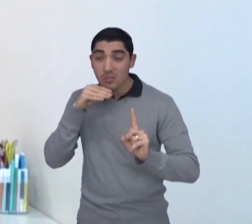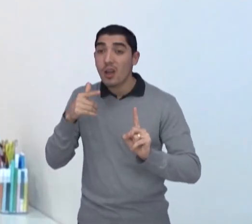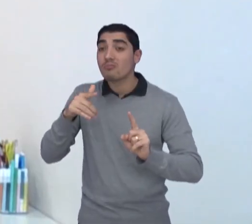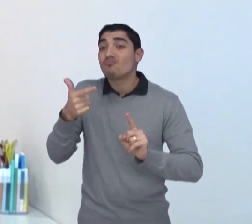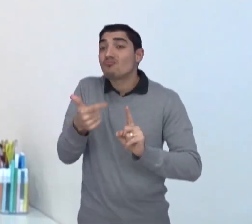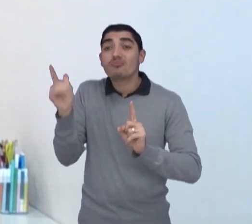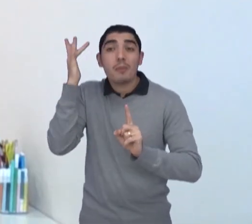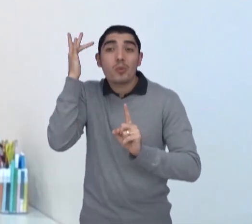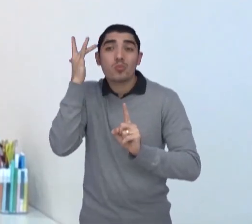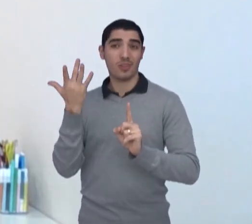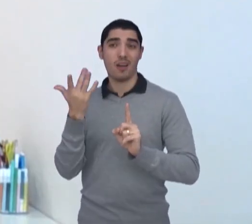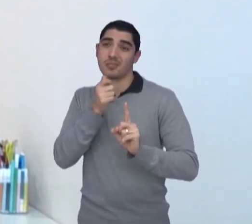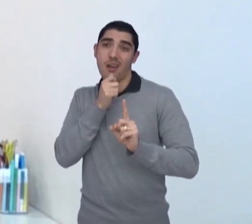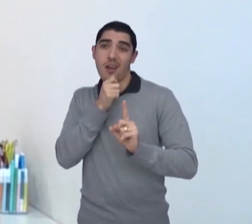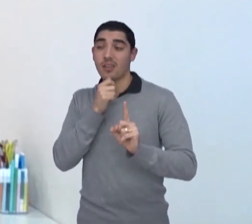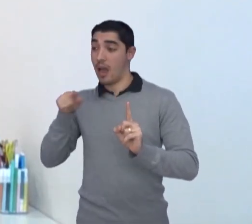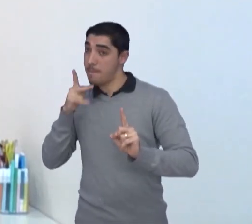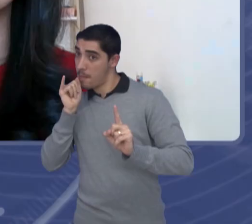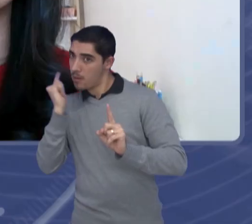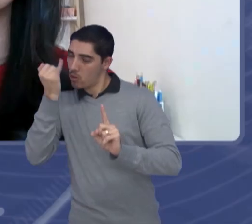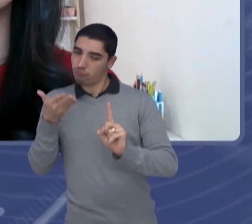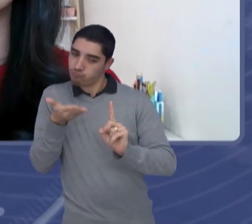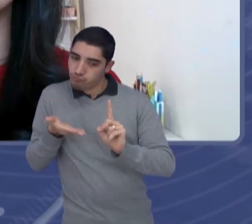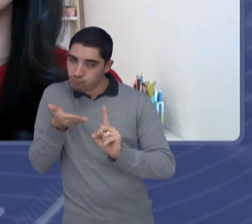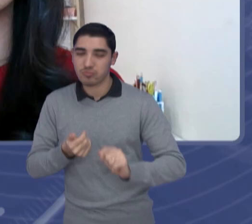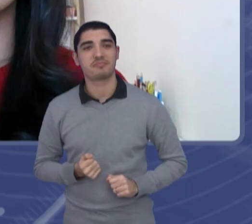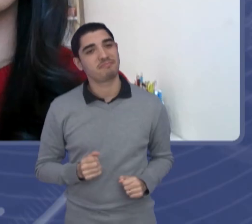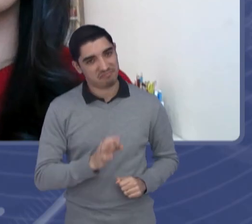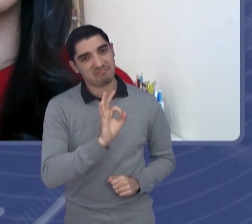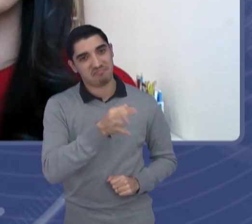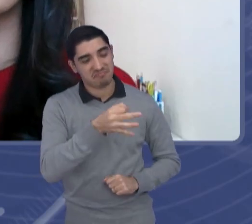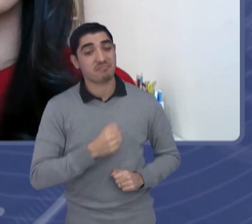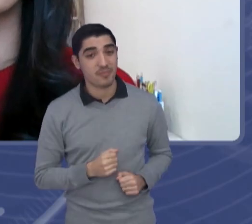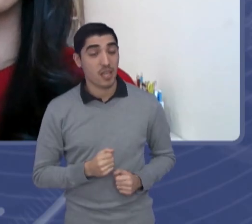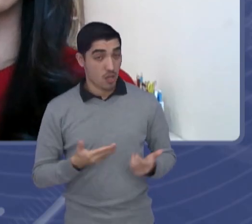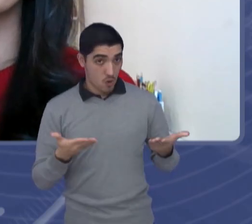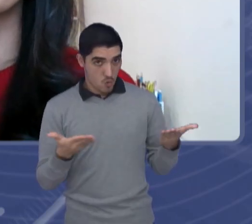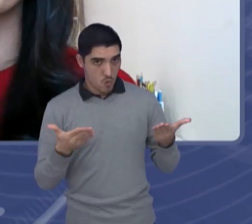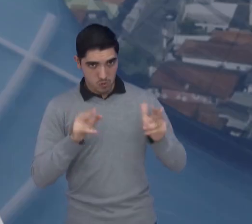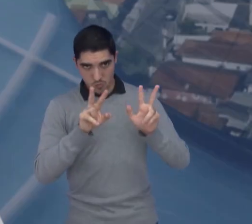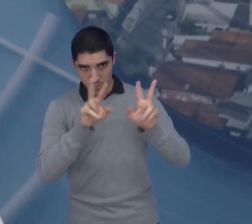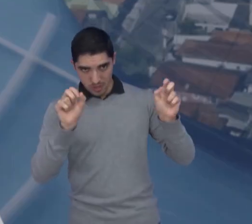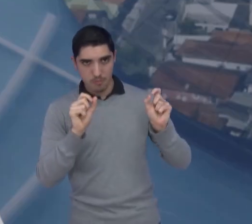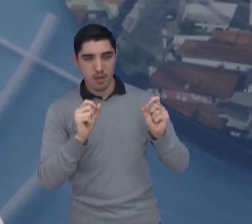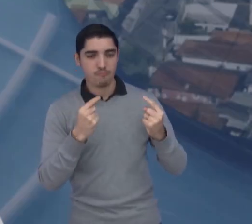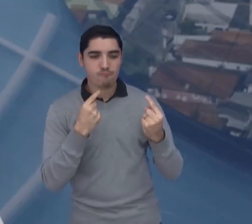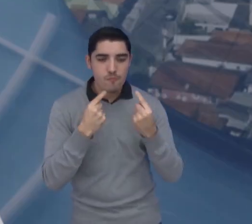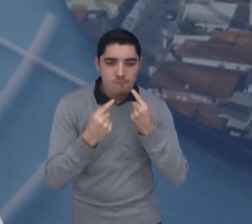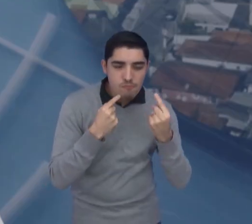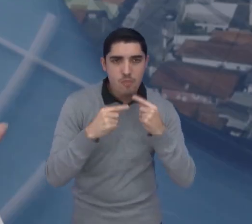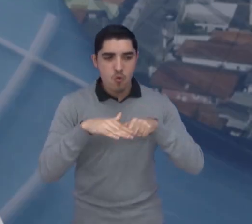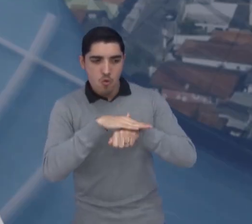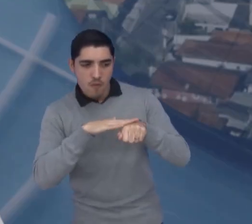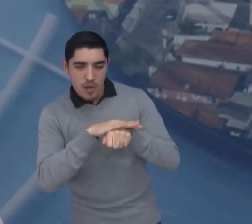para lidar com alguns acontecimentos da vida. É isso. Bom, a gente está falando aqui sobre diálogo, ser rede de